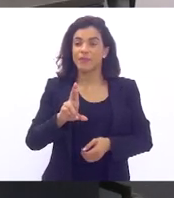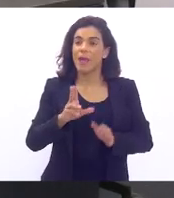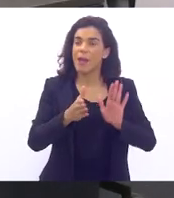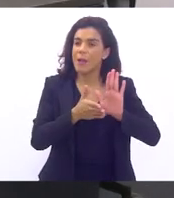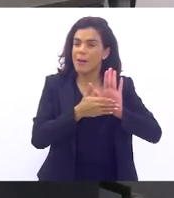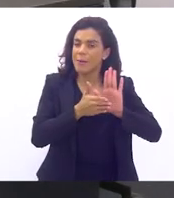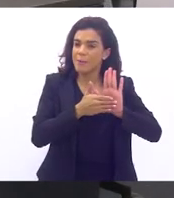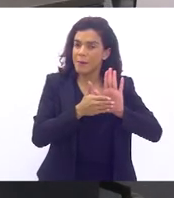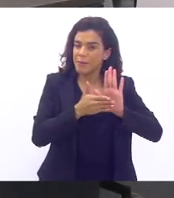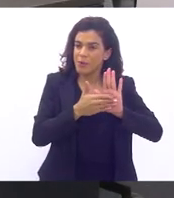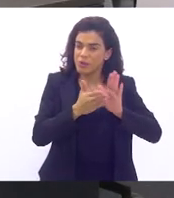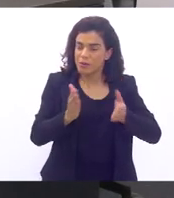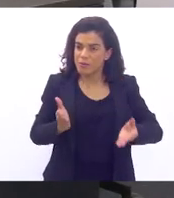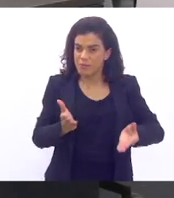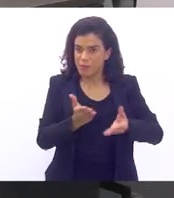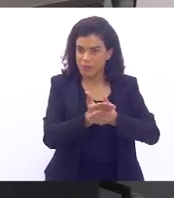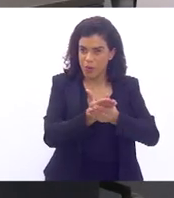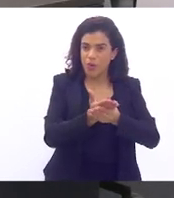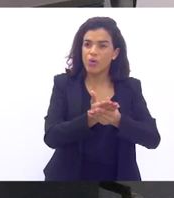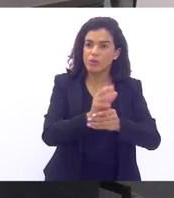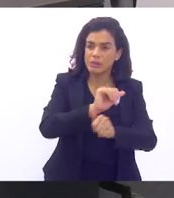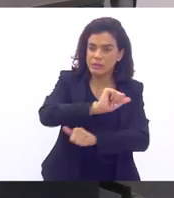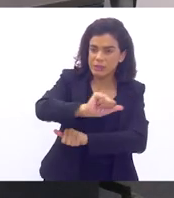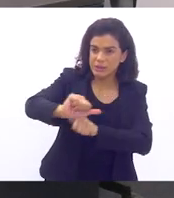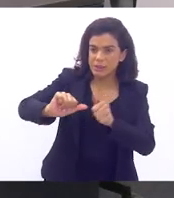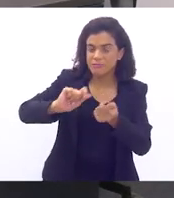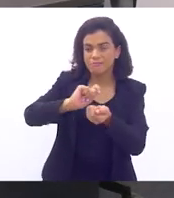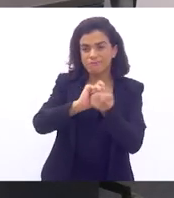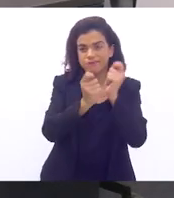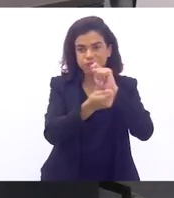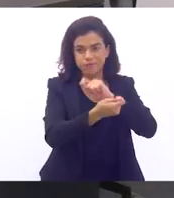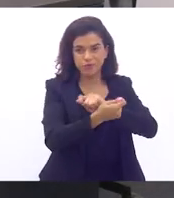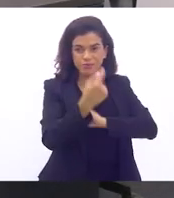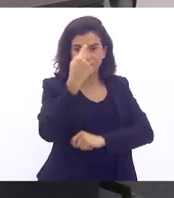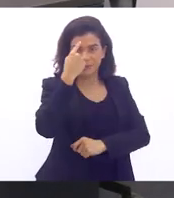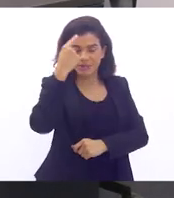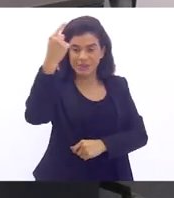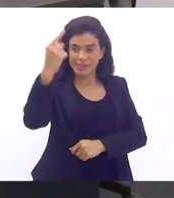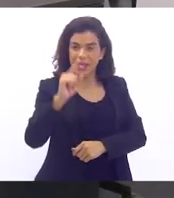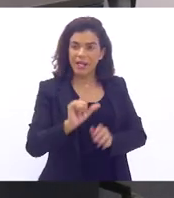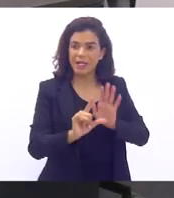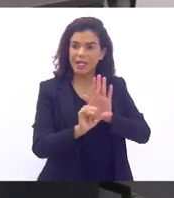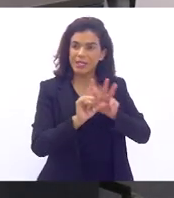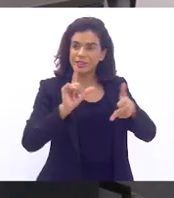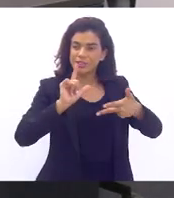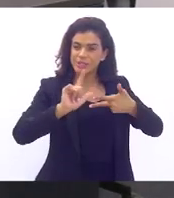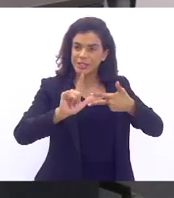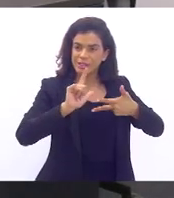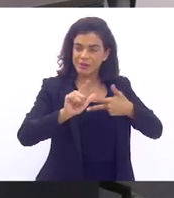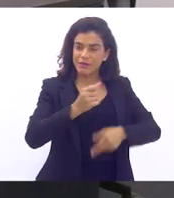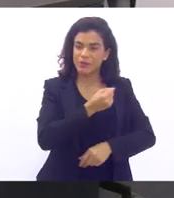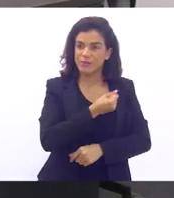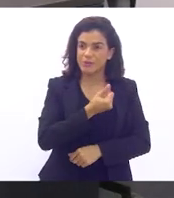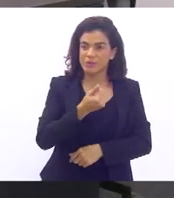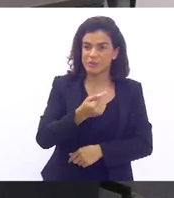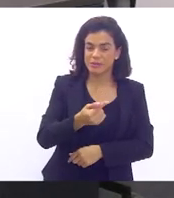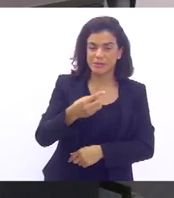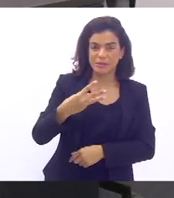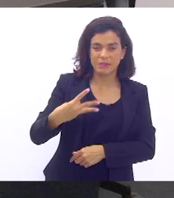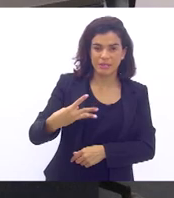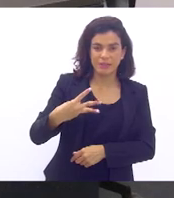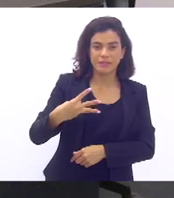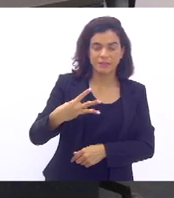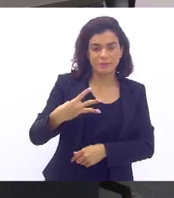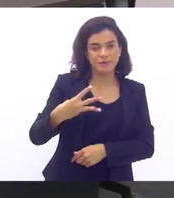Legislativa ela deu entrada se transformou na na ideia Legislativa número 73 a partir do momento que